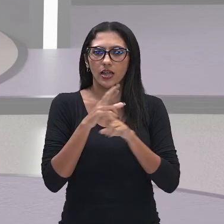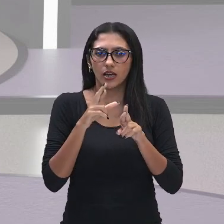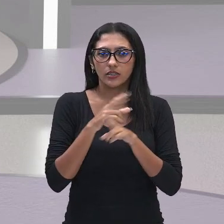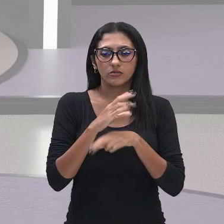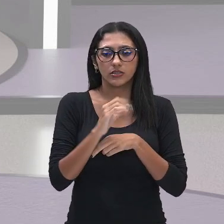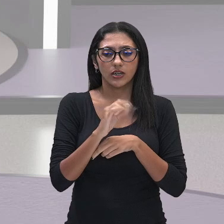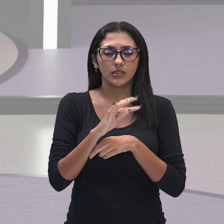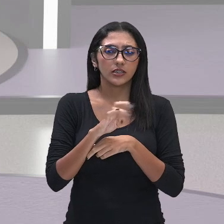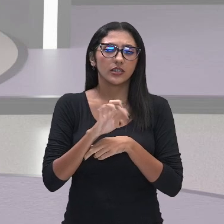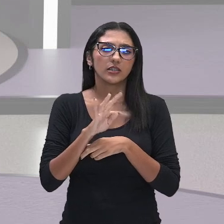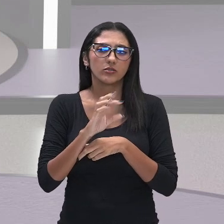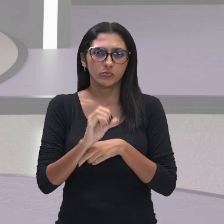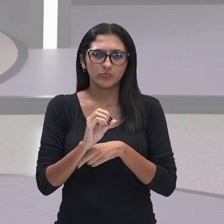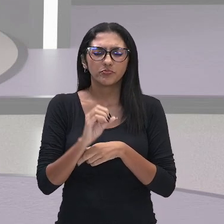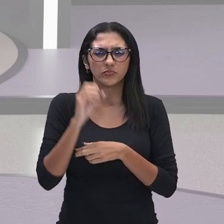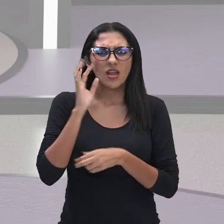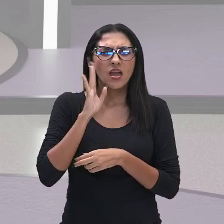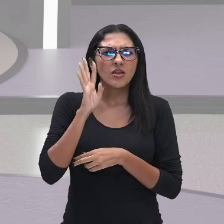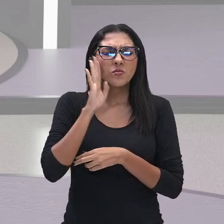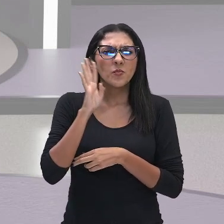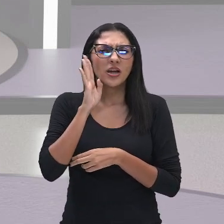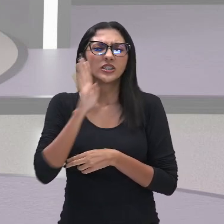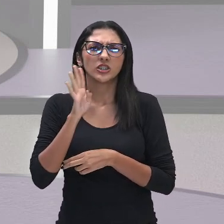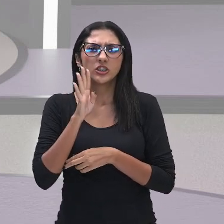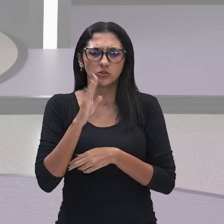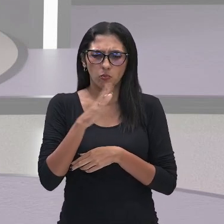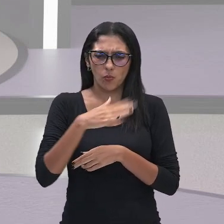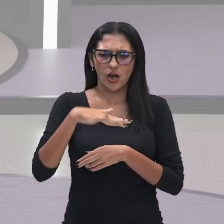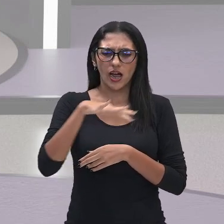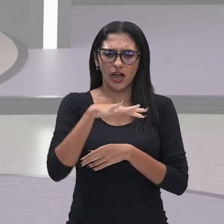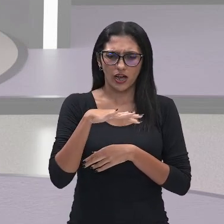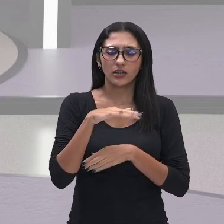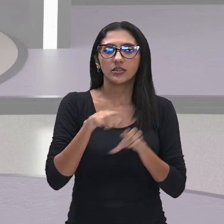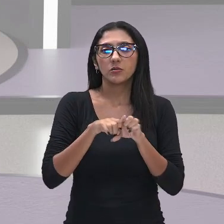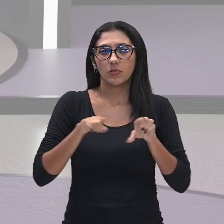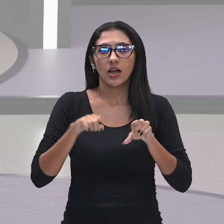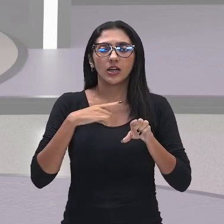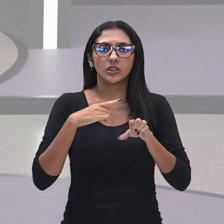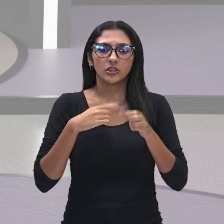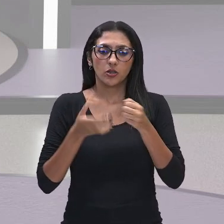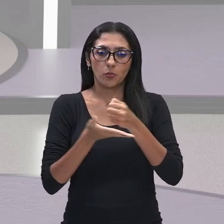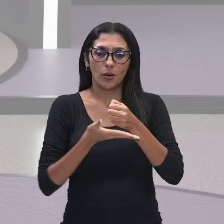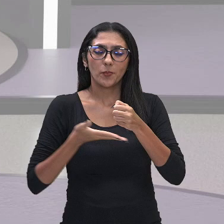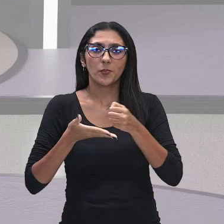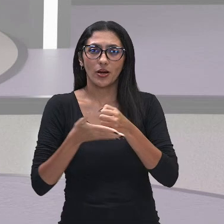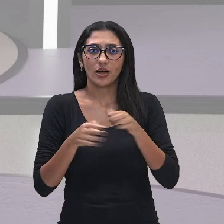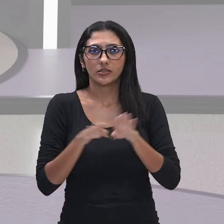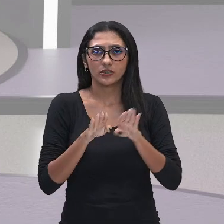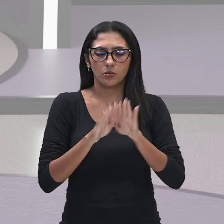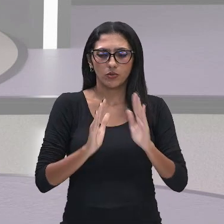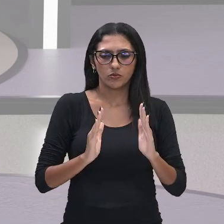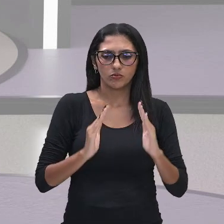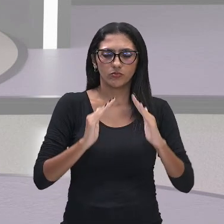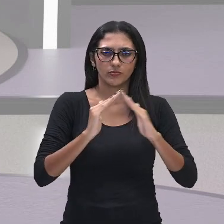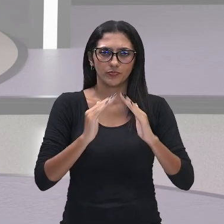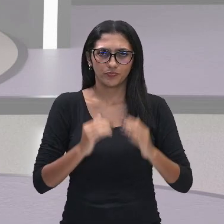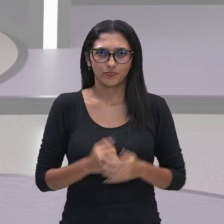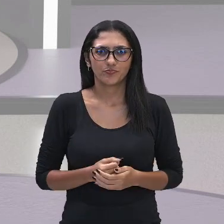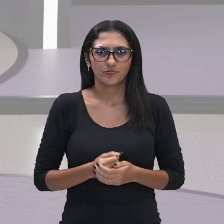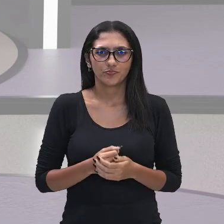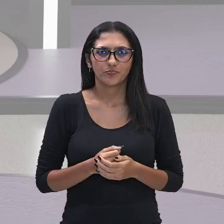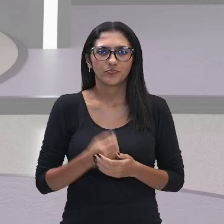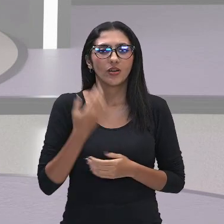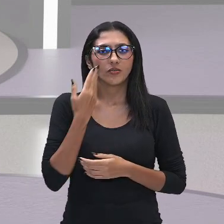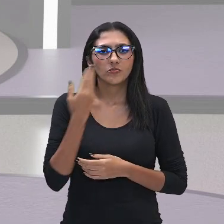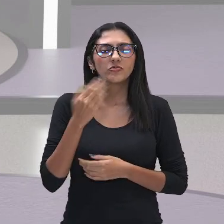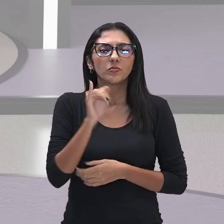Considere um cone circular reto de altura h, raio da base R e geratriz G, como mostra a figura. Então